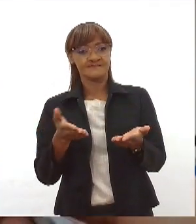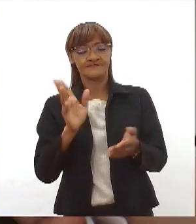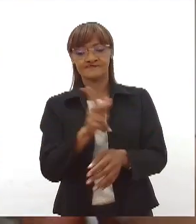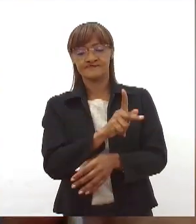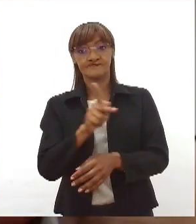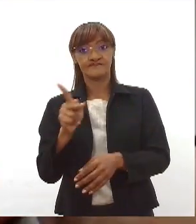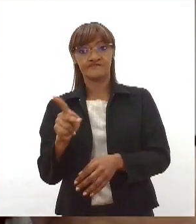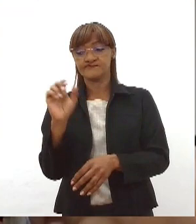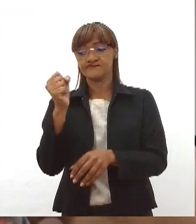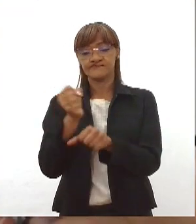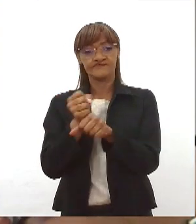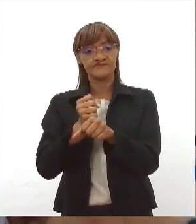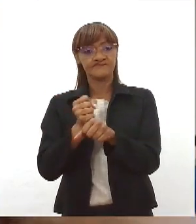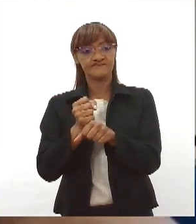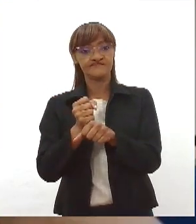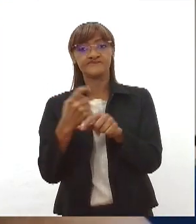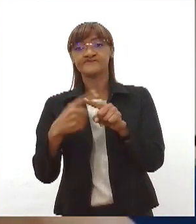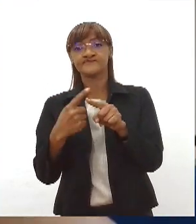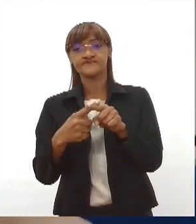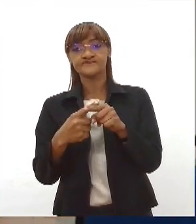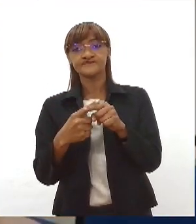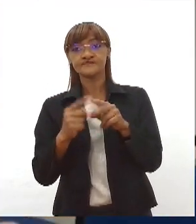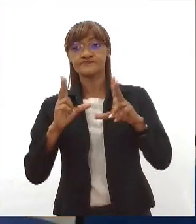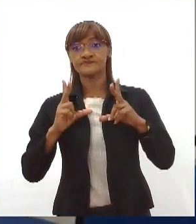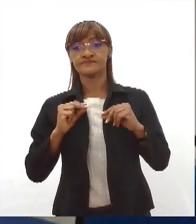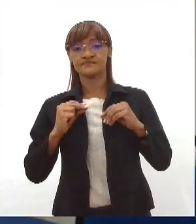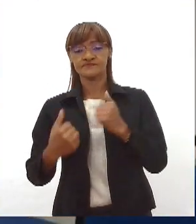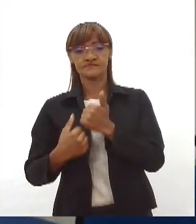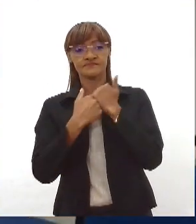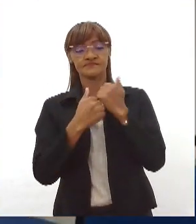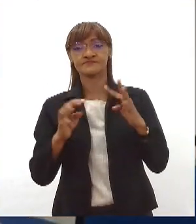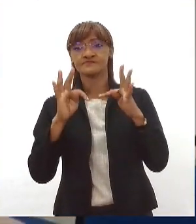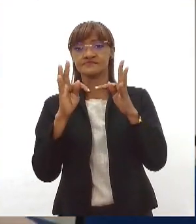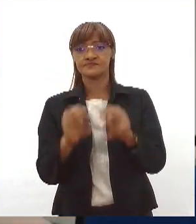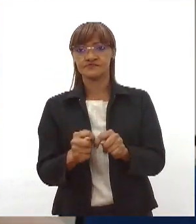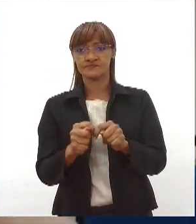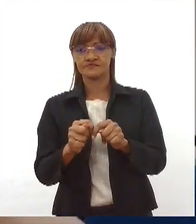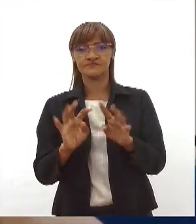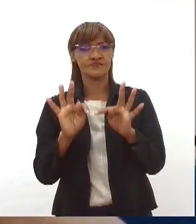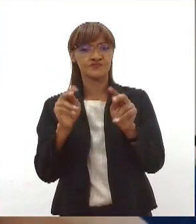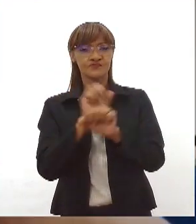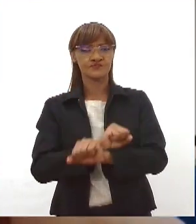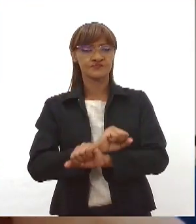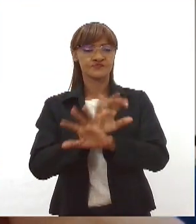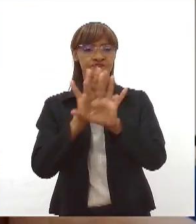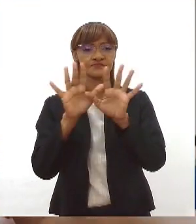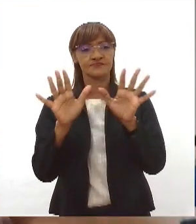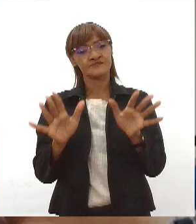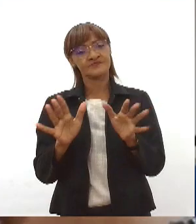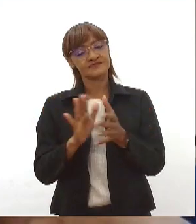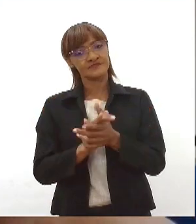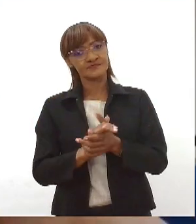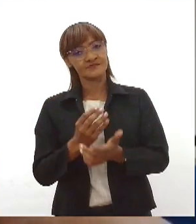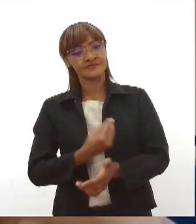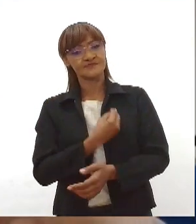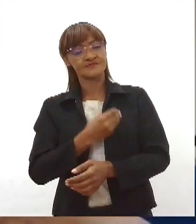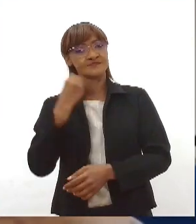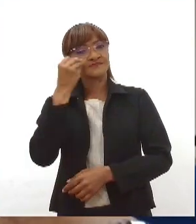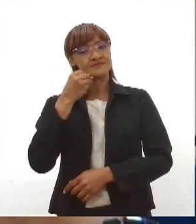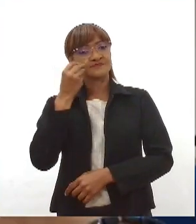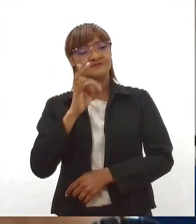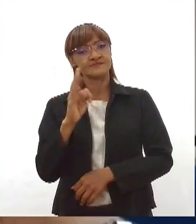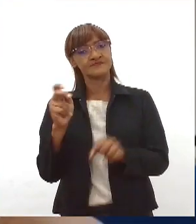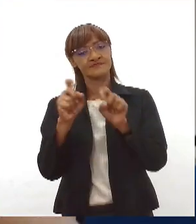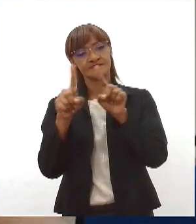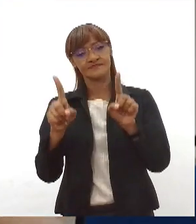depois de todos a compreensão a transparência né e uma convivência com todo servidores da casa com vocês